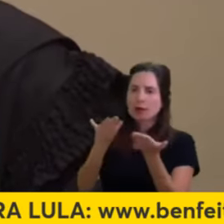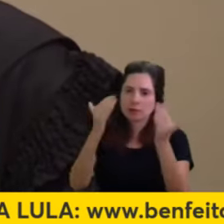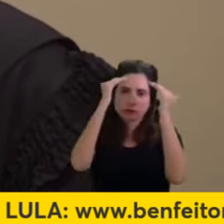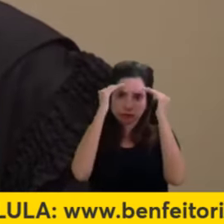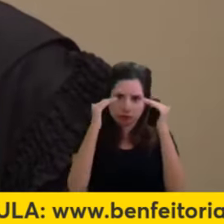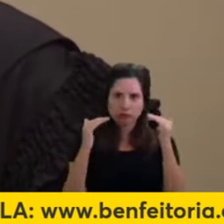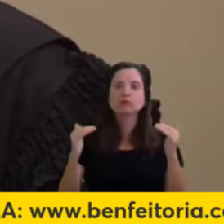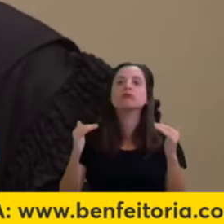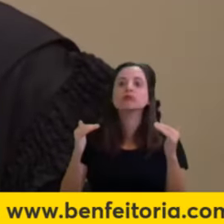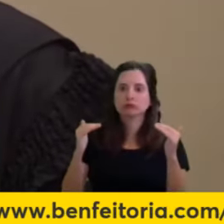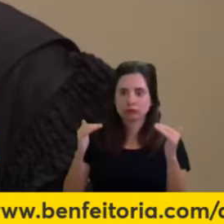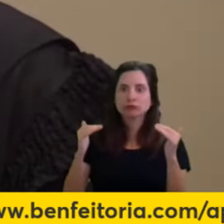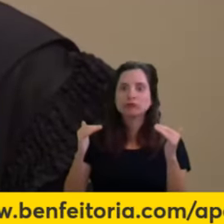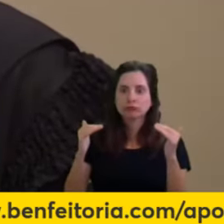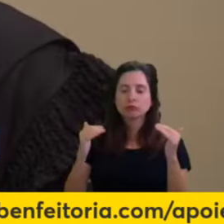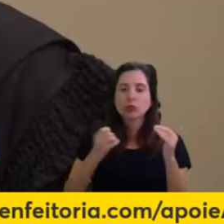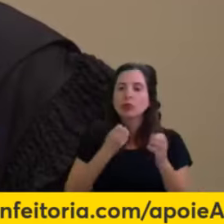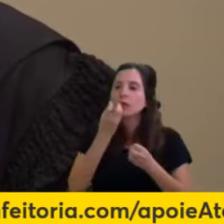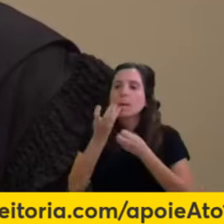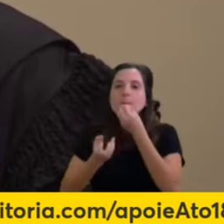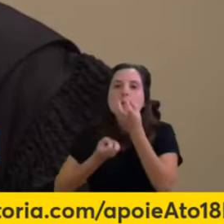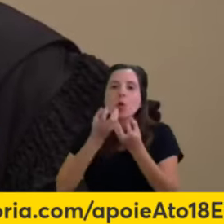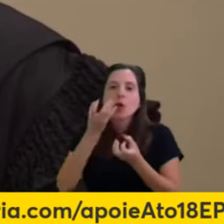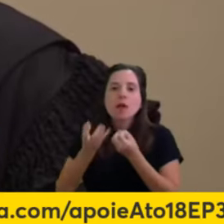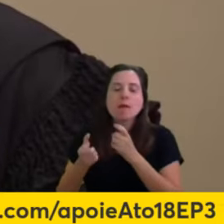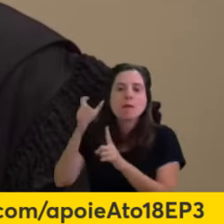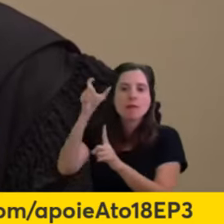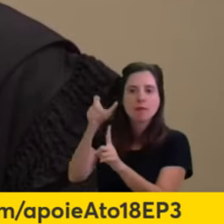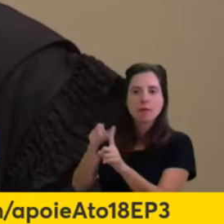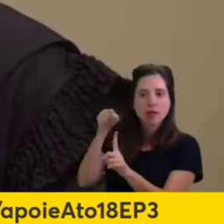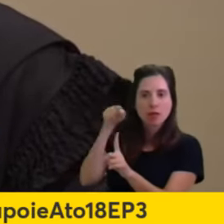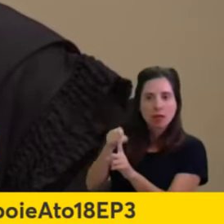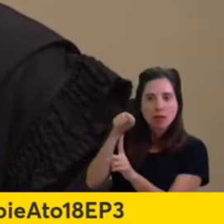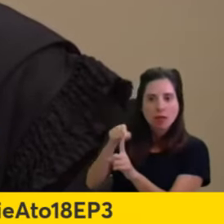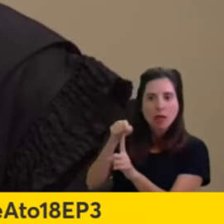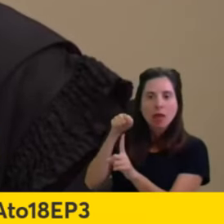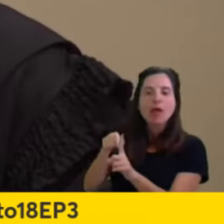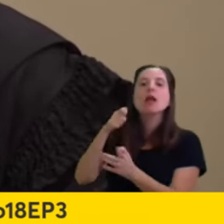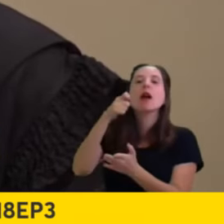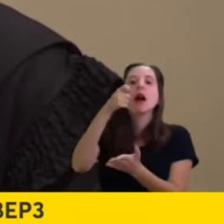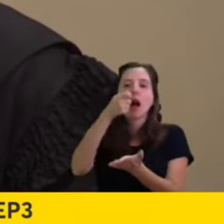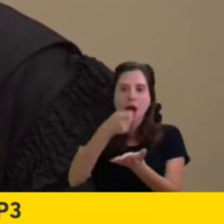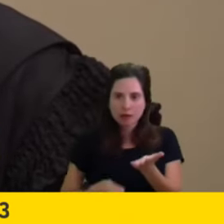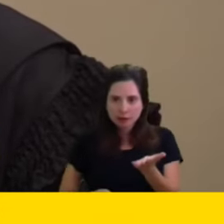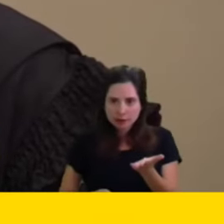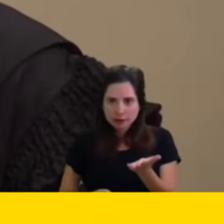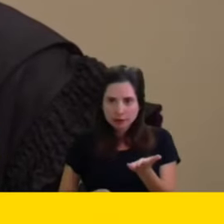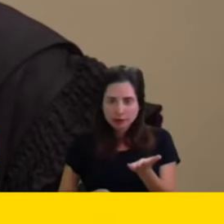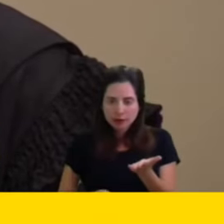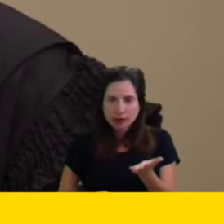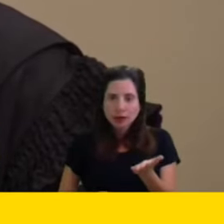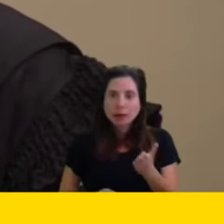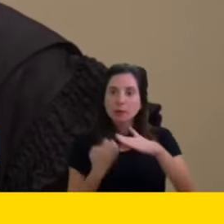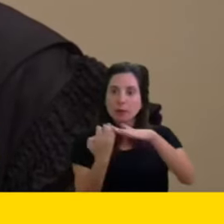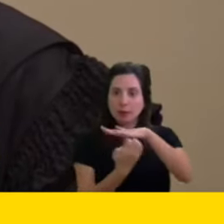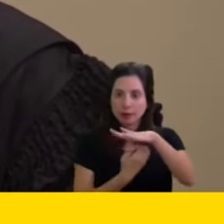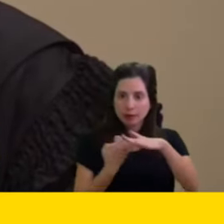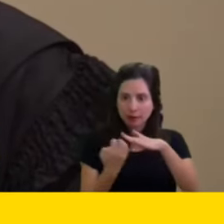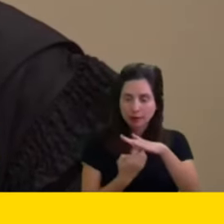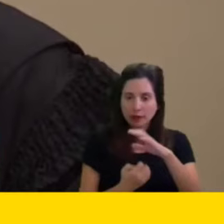corroborando o depoimento do investigado confira-se que além das peças assinadas exclusivamente pelo escritório vosgerau e